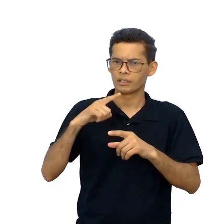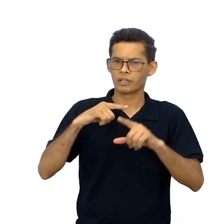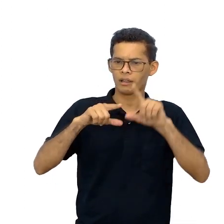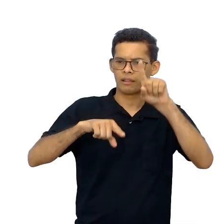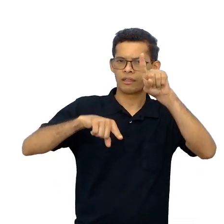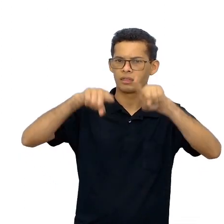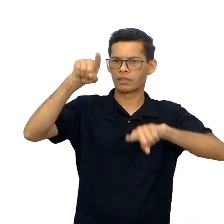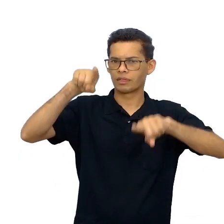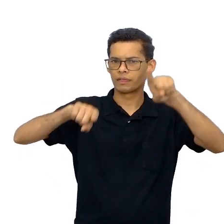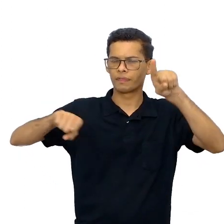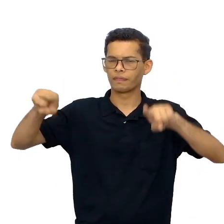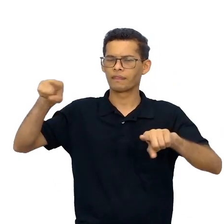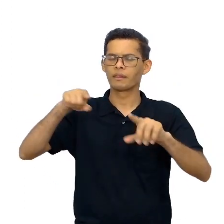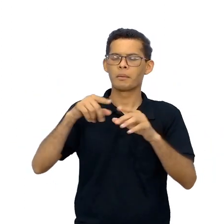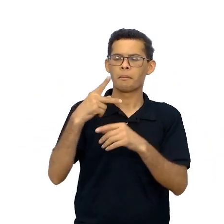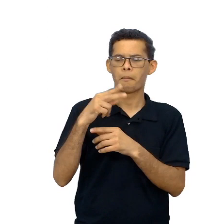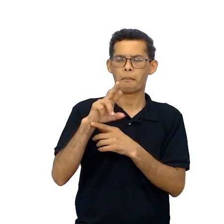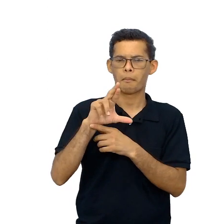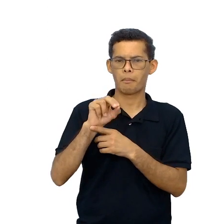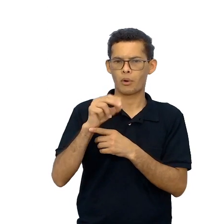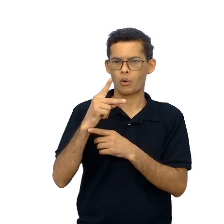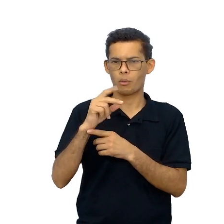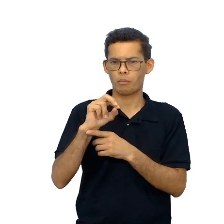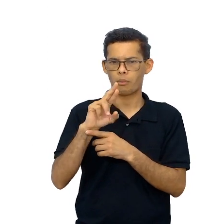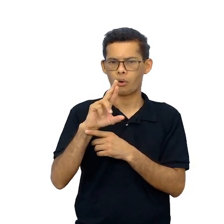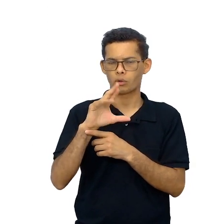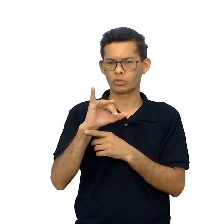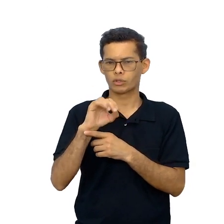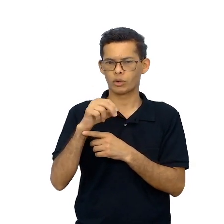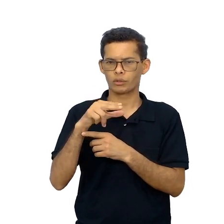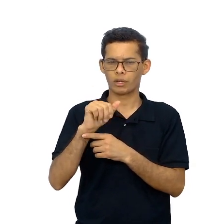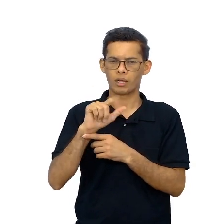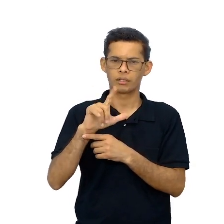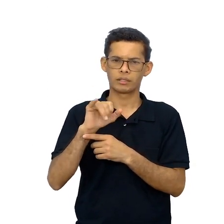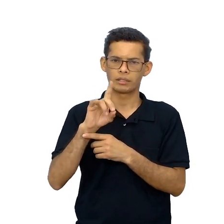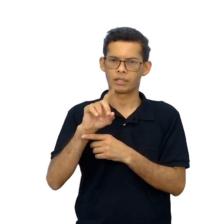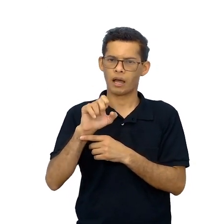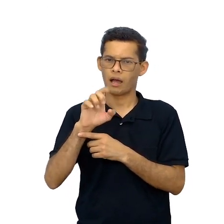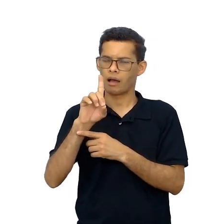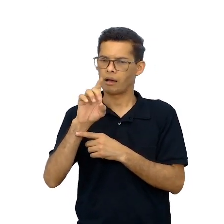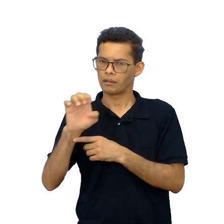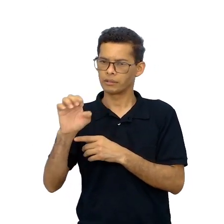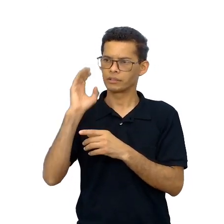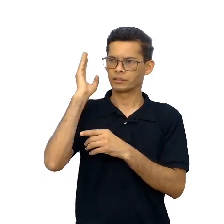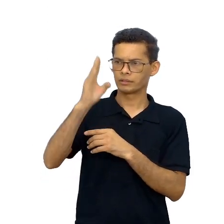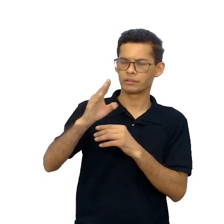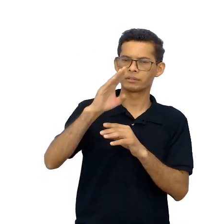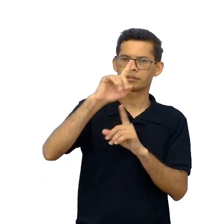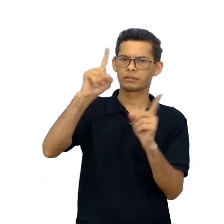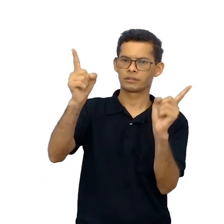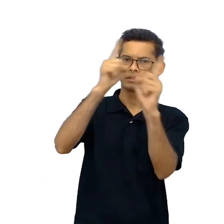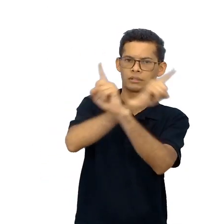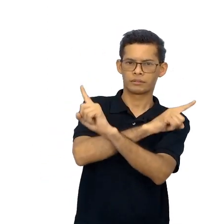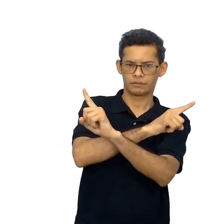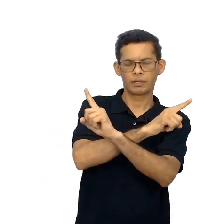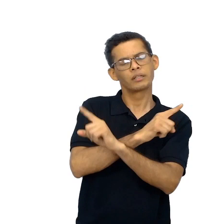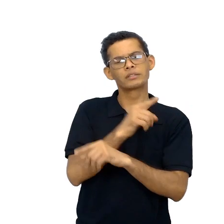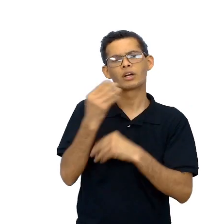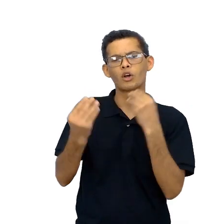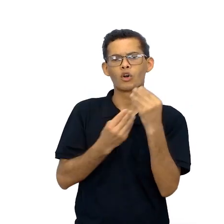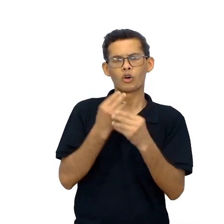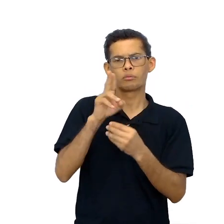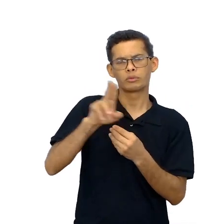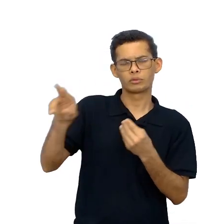proporcionalidade direta e de proporcionalidade inversa entre duas grandezas, utilizando sentença algébrica